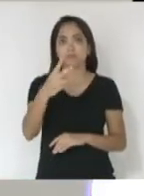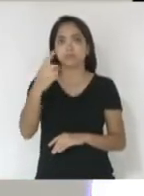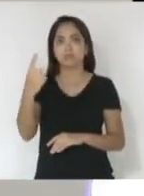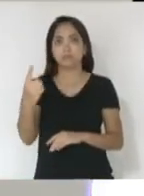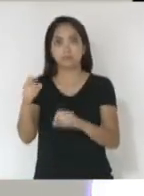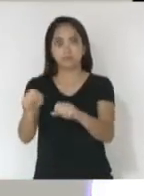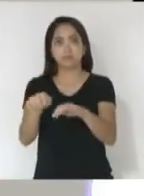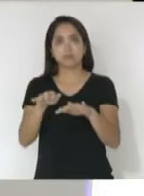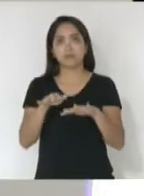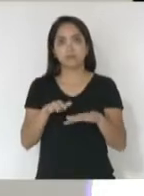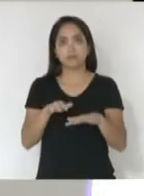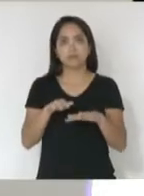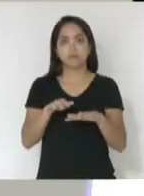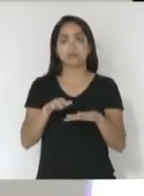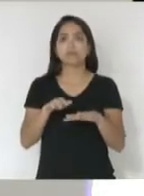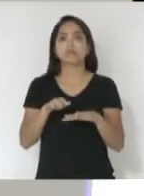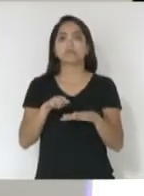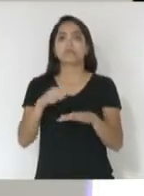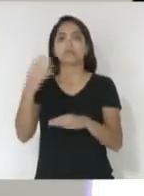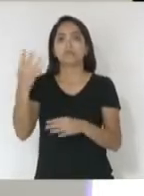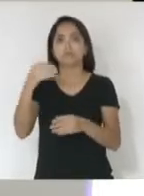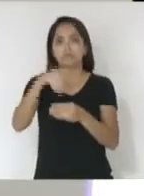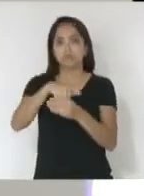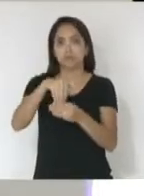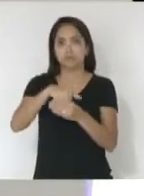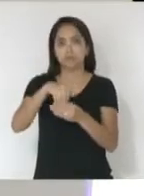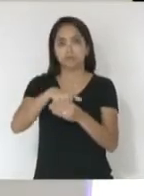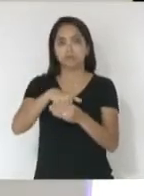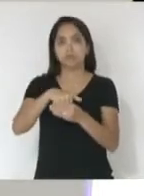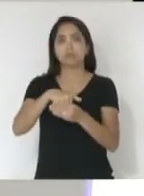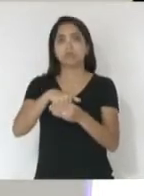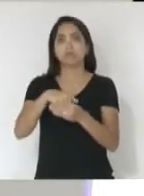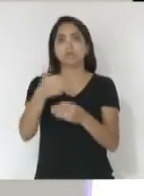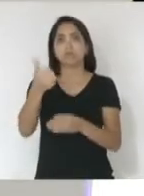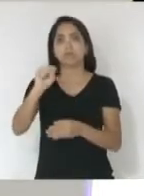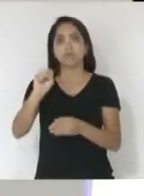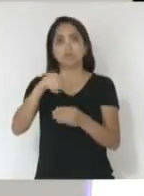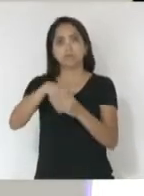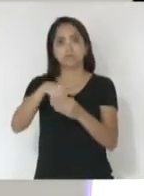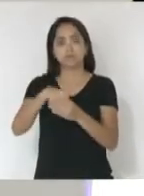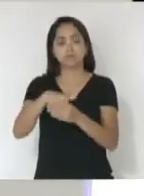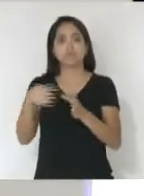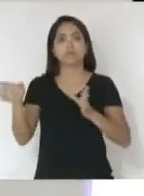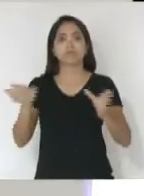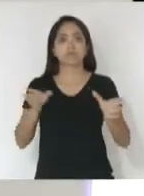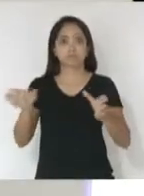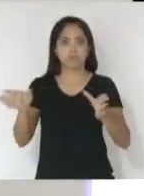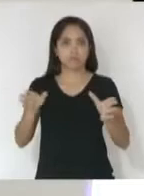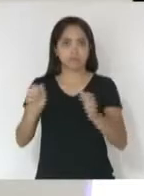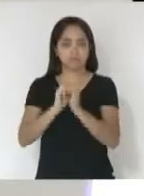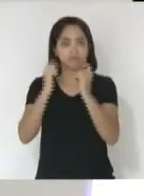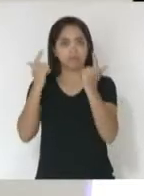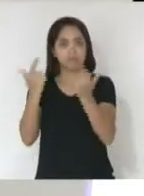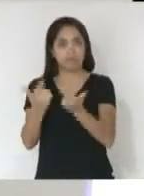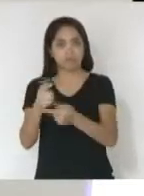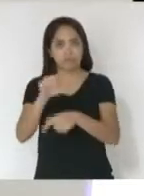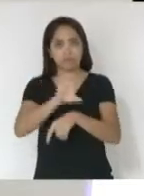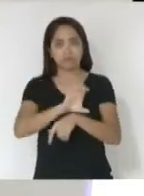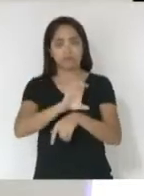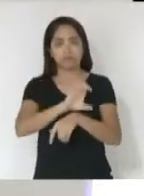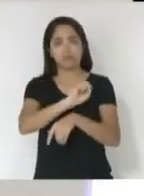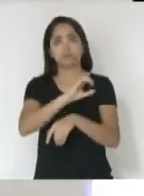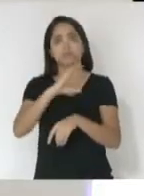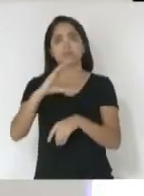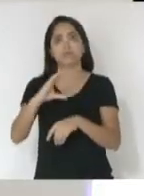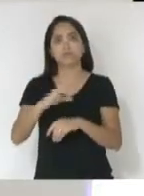121ª sessão ordinária da 4ª sessão legislativa da 18ª legislatura da Assembleia Legislativa do Estado